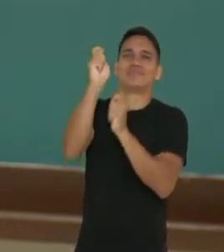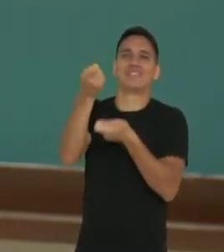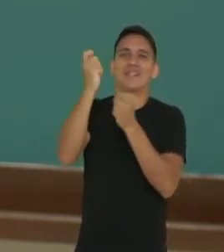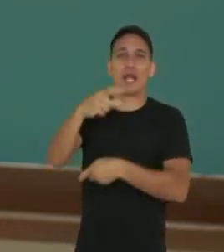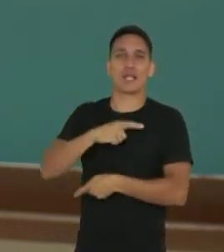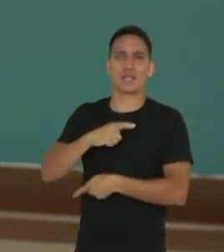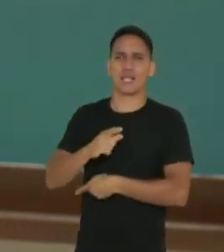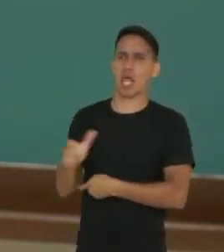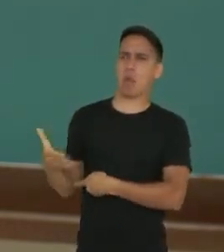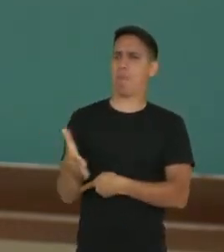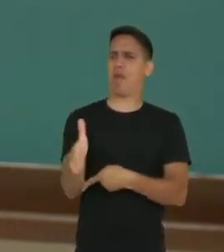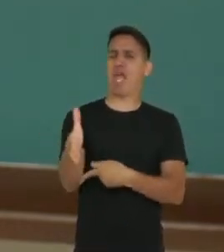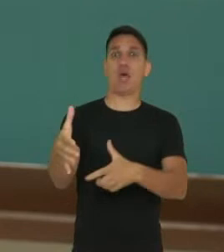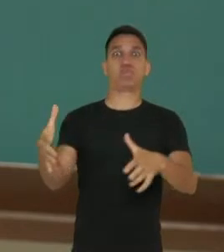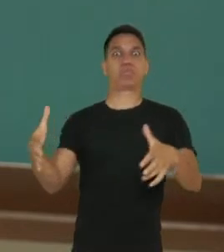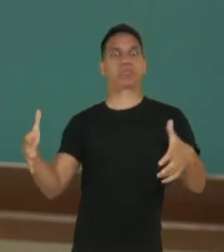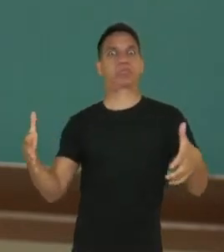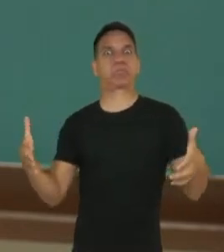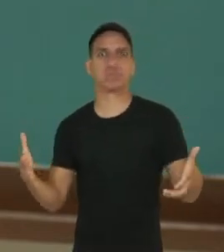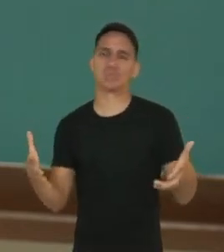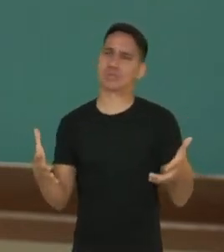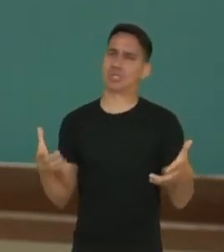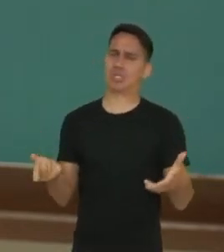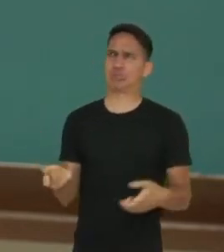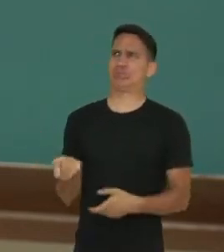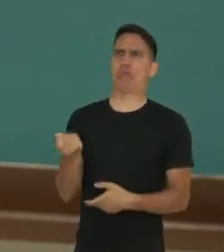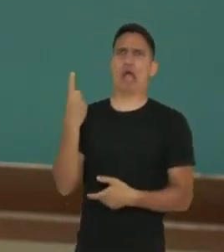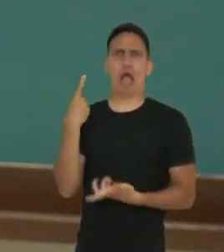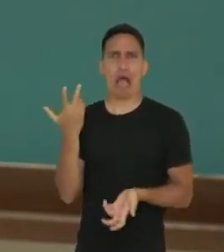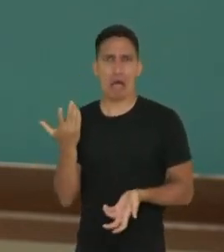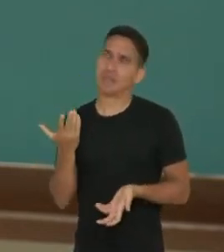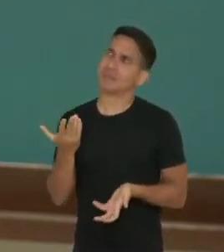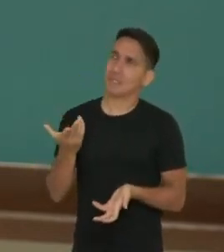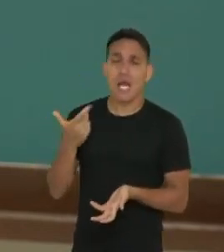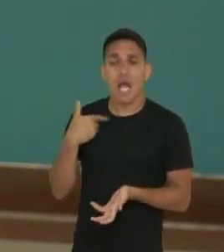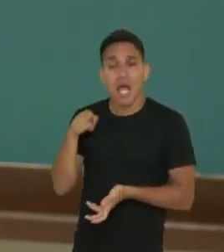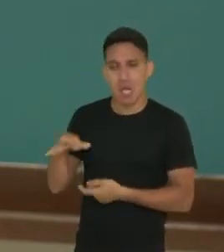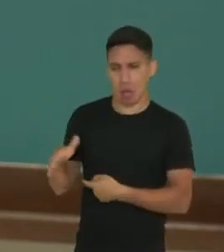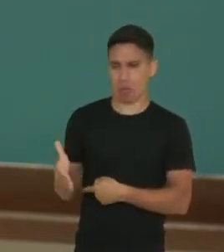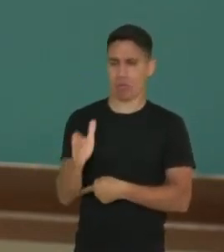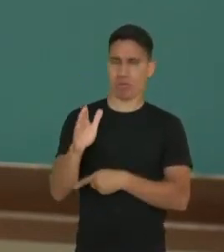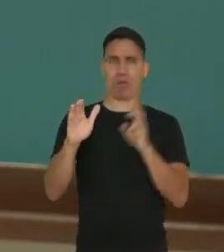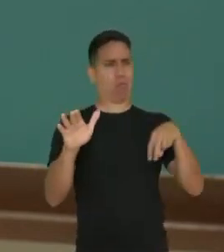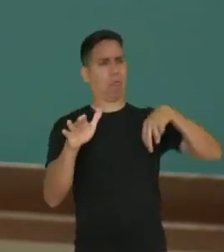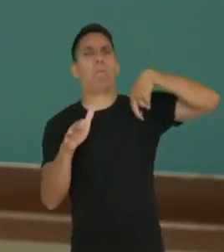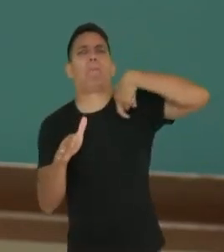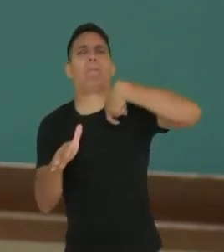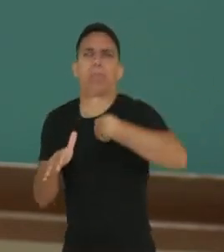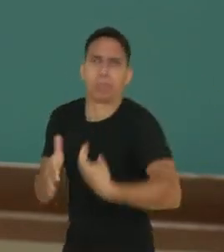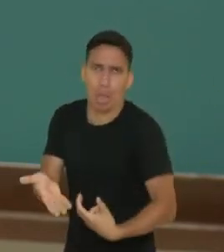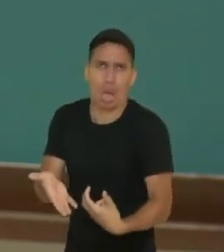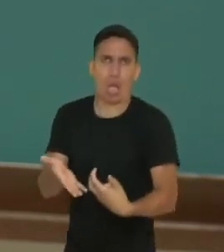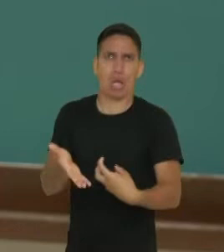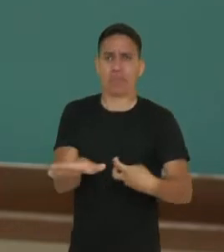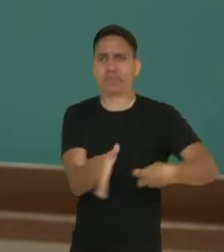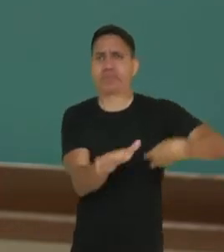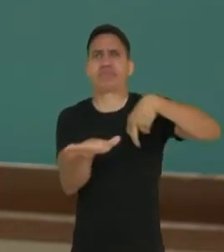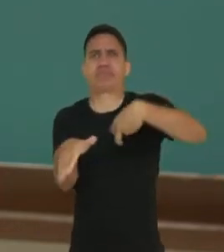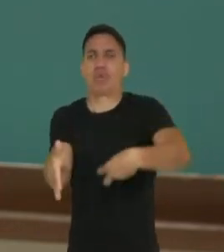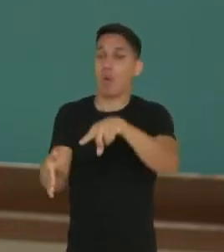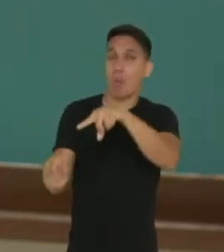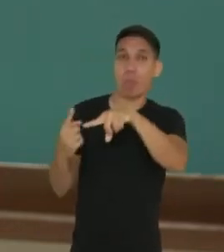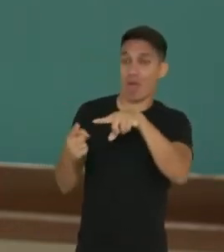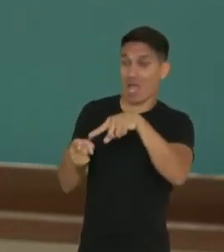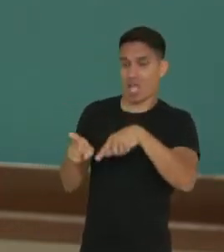peixe gigante, né, meio estranho, aí o peixe derrubou ele para dentro da água, né, de tão grande